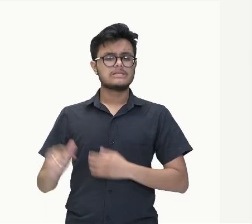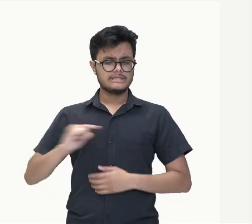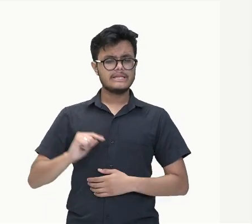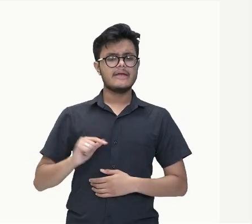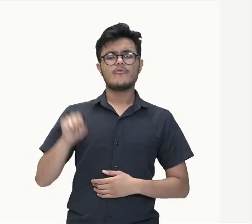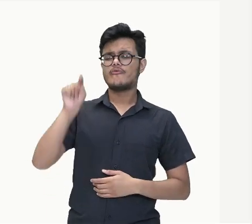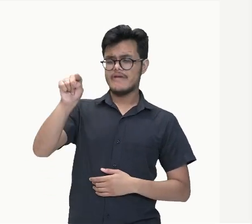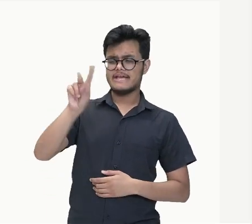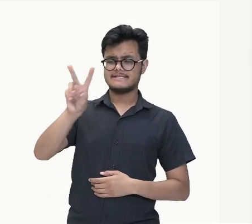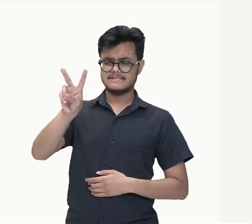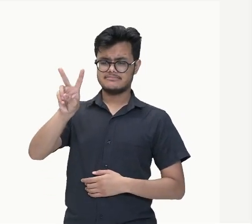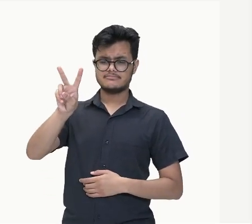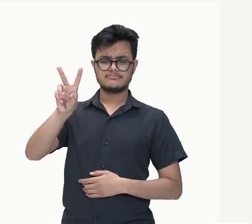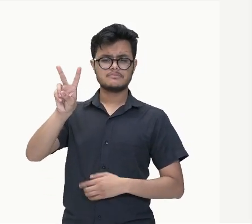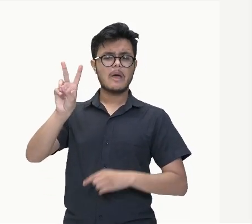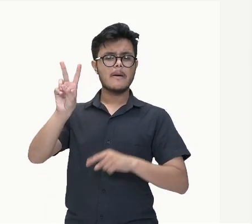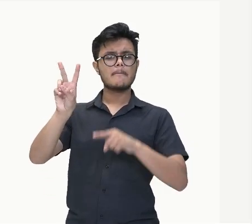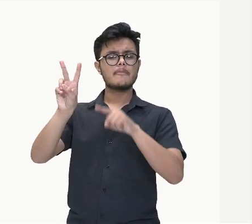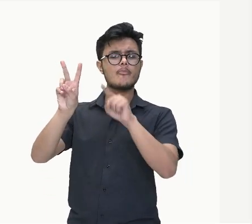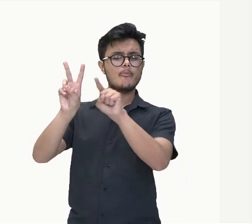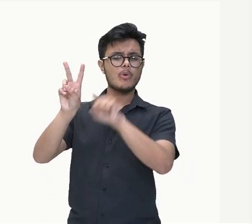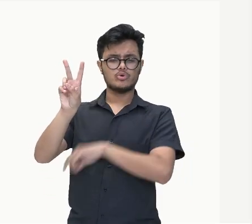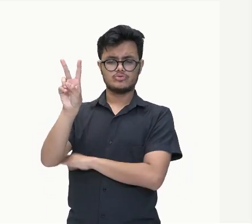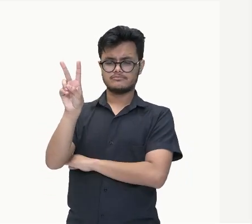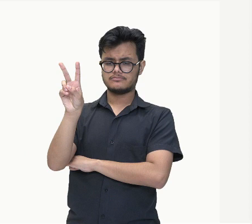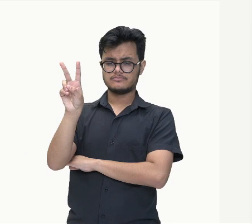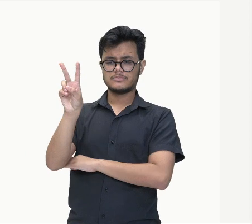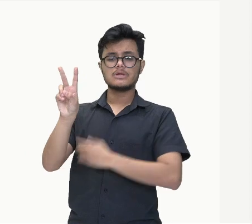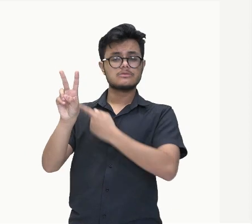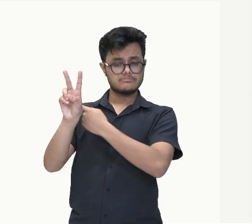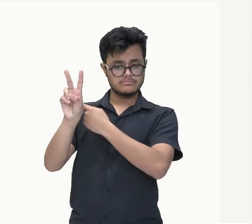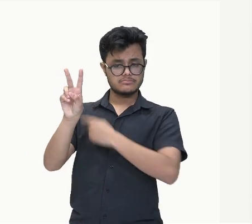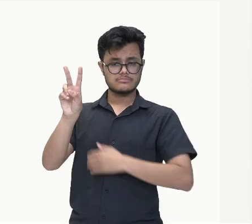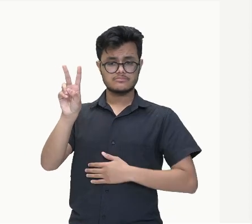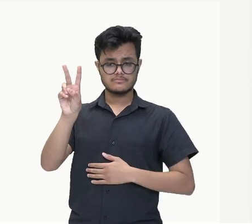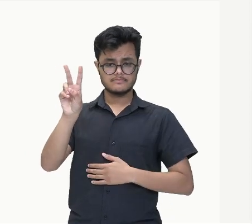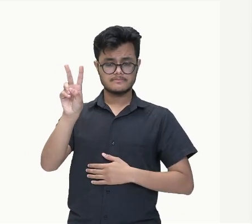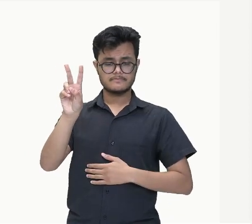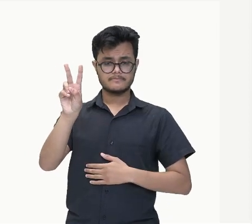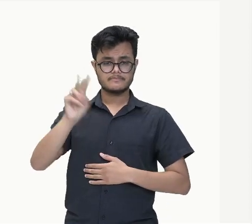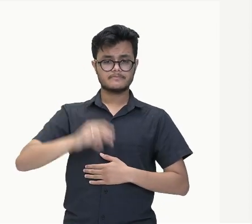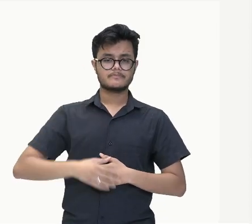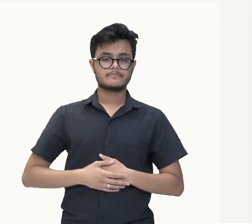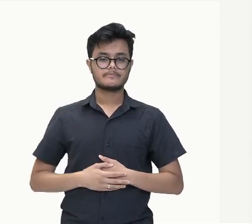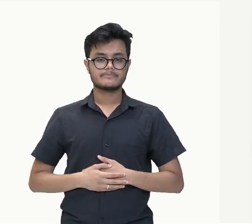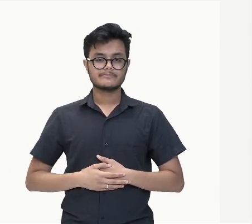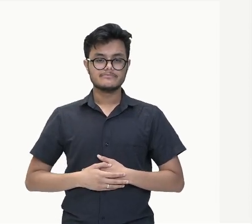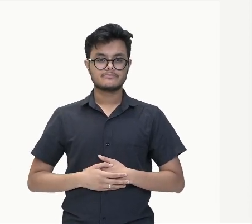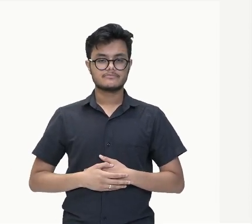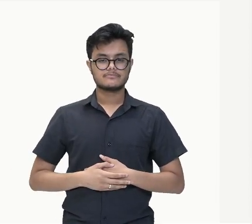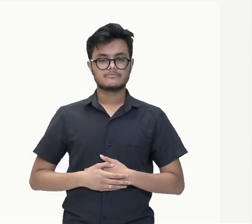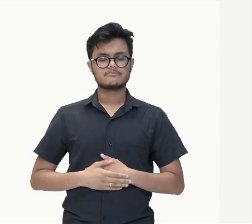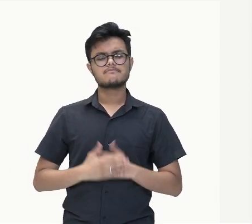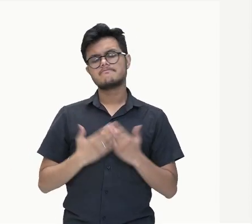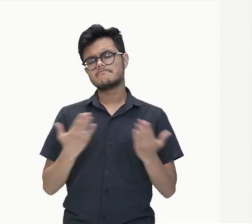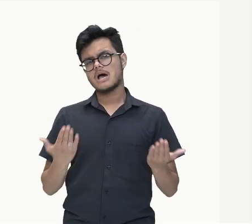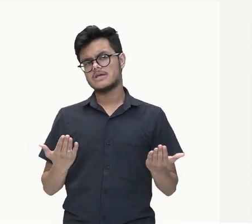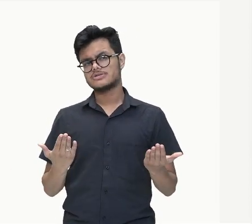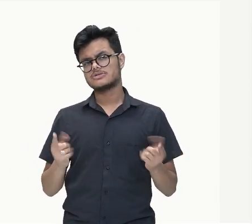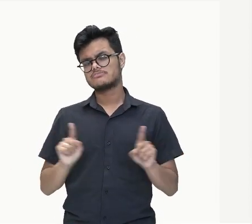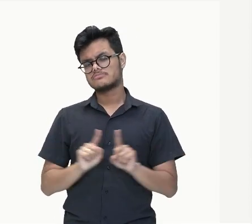da parábola, tá bem aqui, ok? Só que para eu